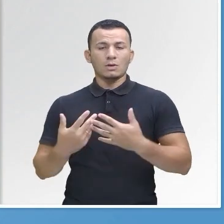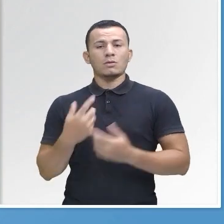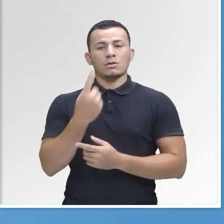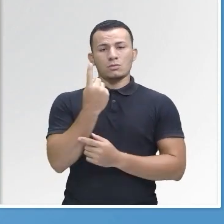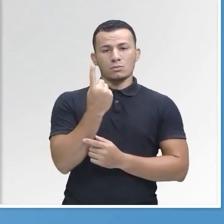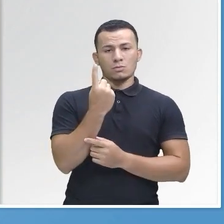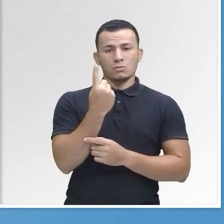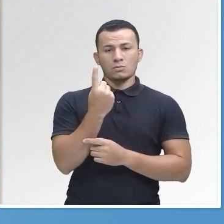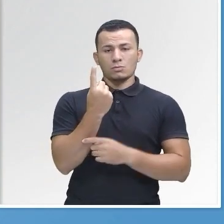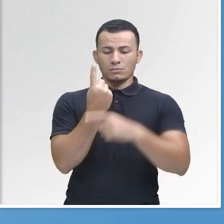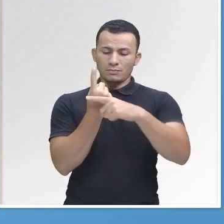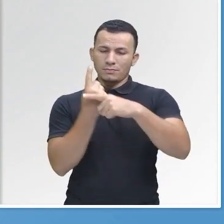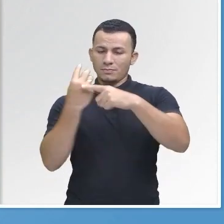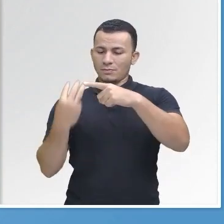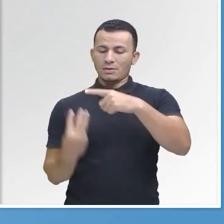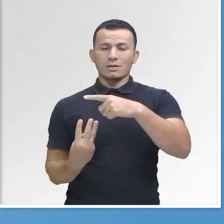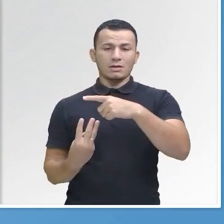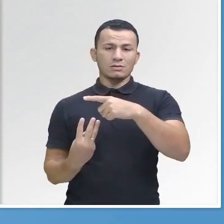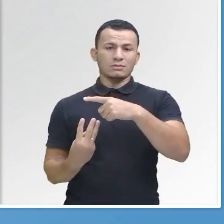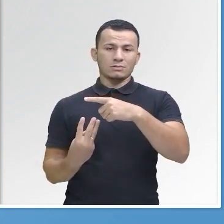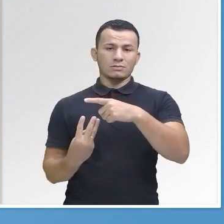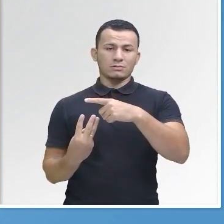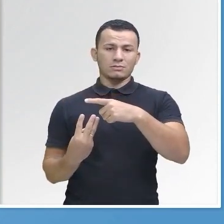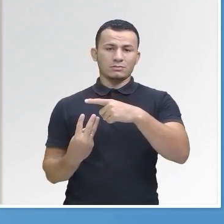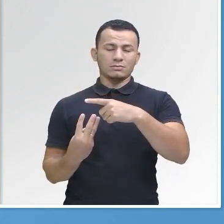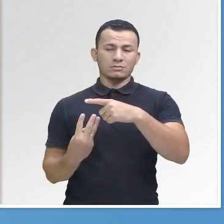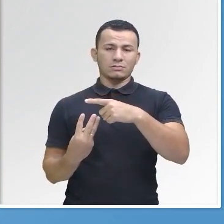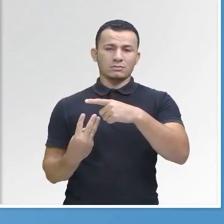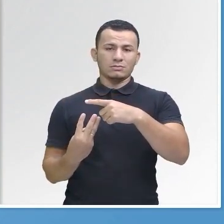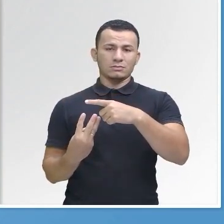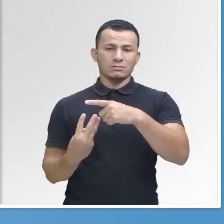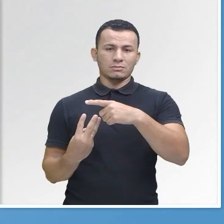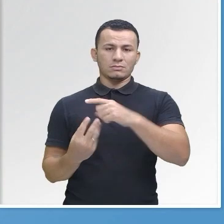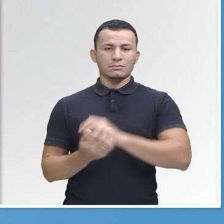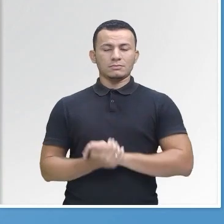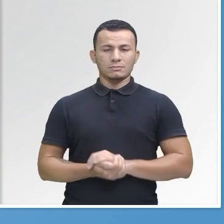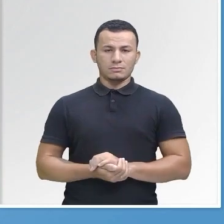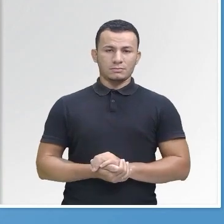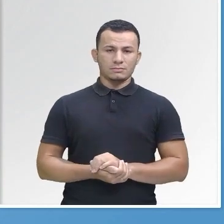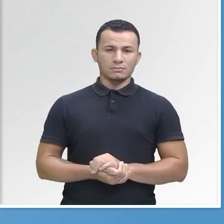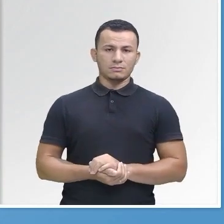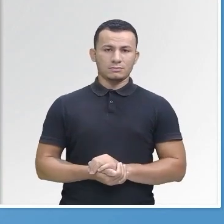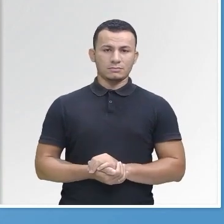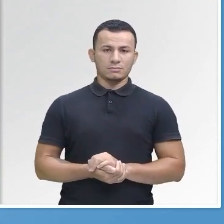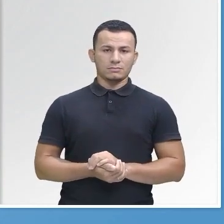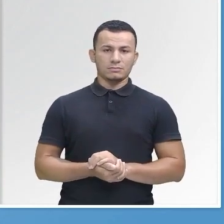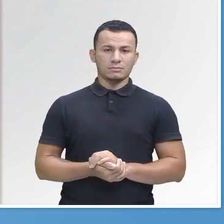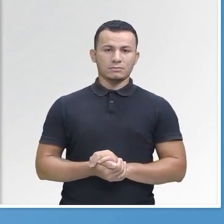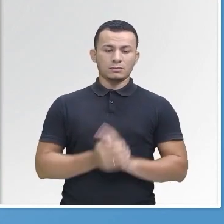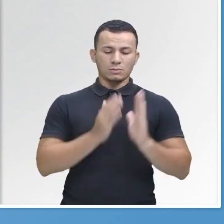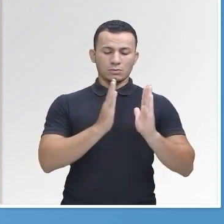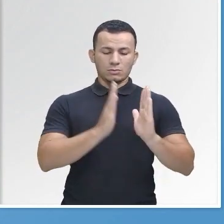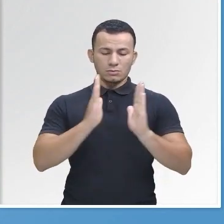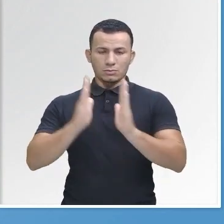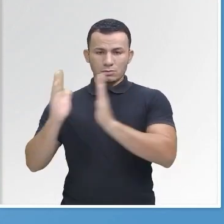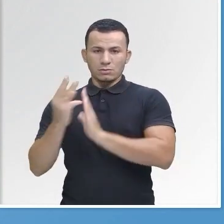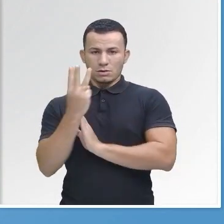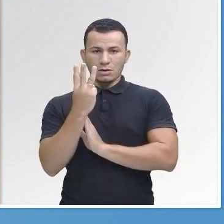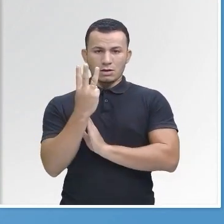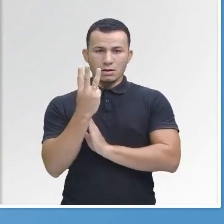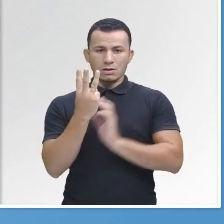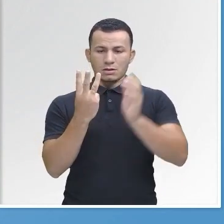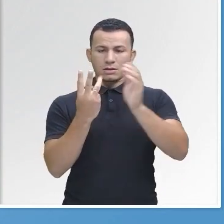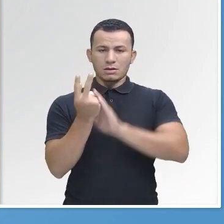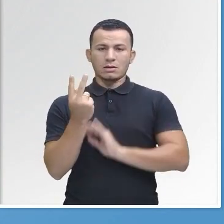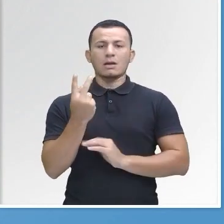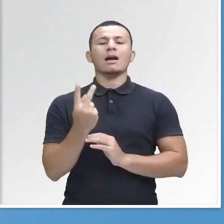1/3. Uma parte de 3 partes, olha aí, ó. Tá certo? Essa é